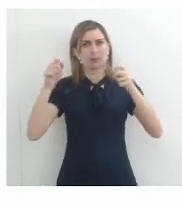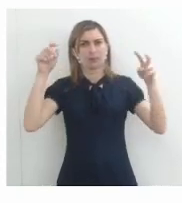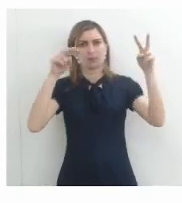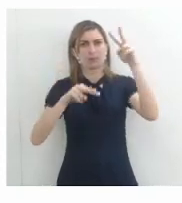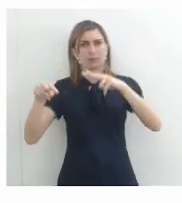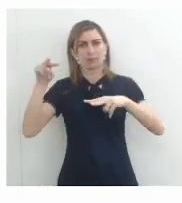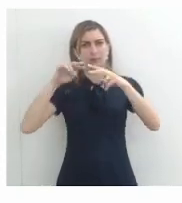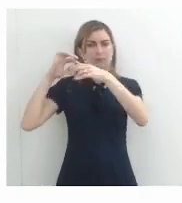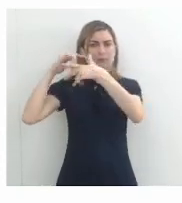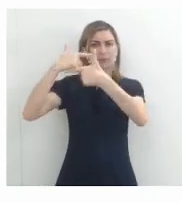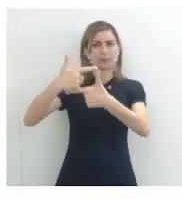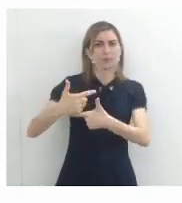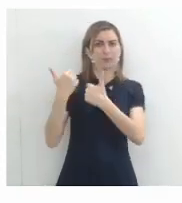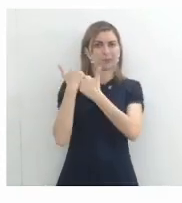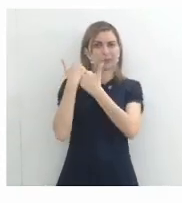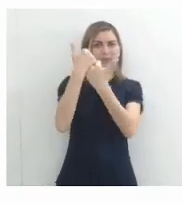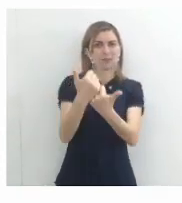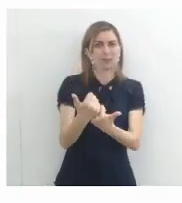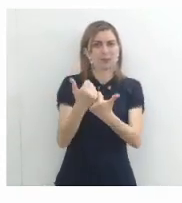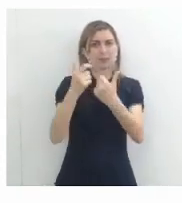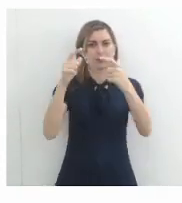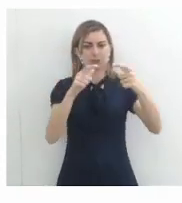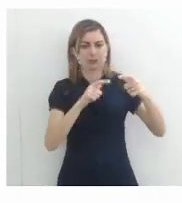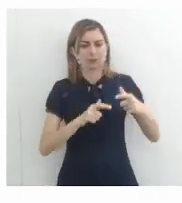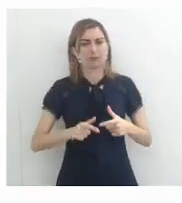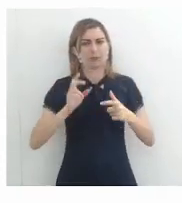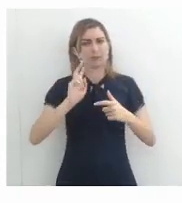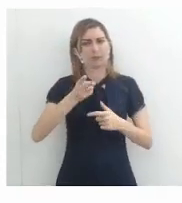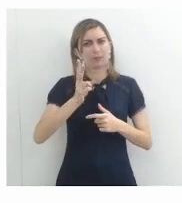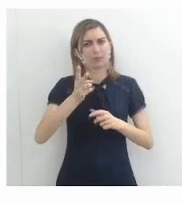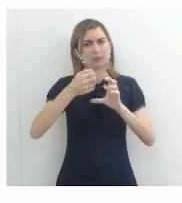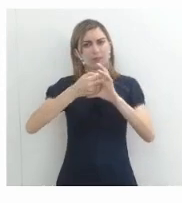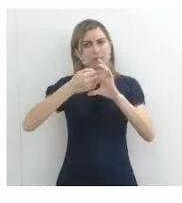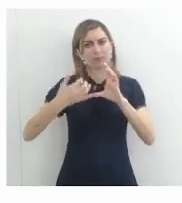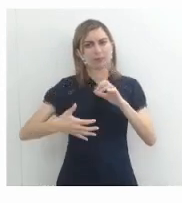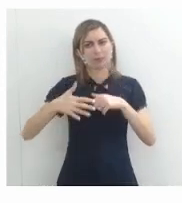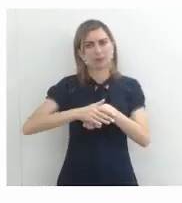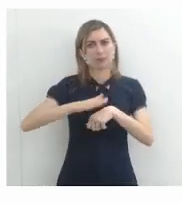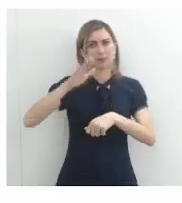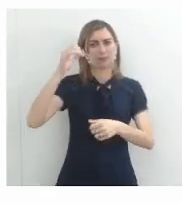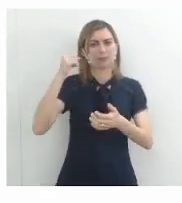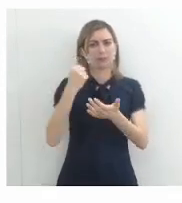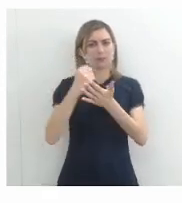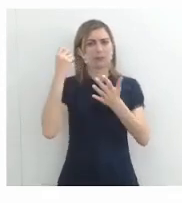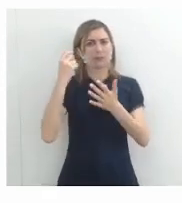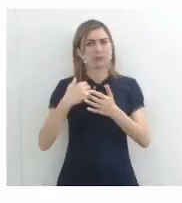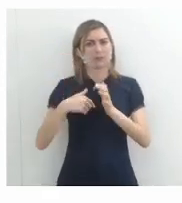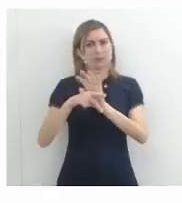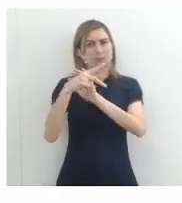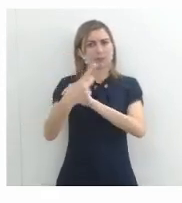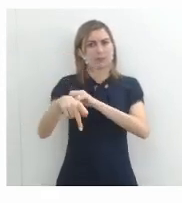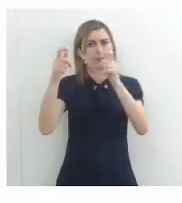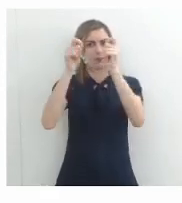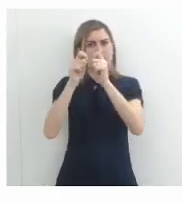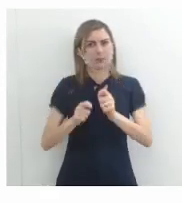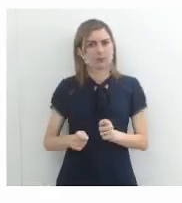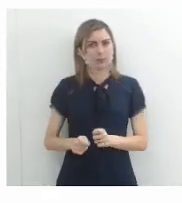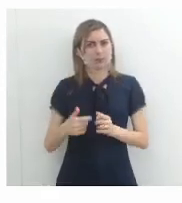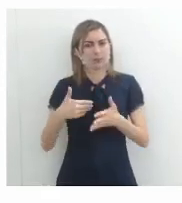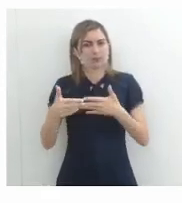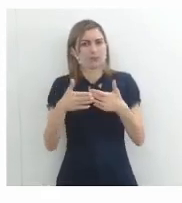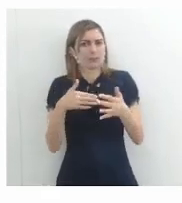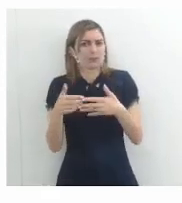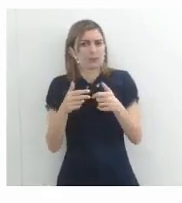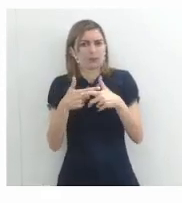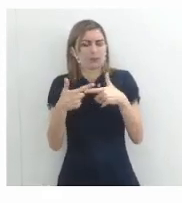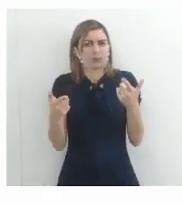de representação do espaço sempre foi uma das características mais marcantes da produção artística. Então, para qualquer produção artística, a gente